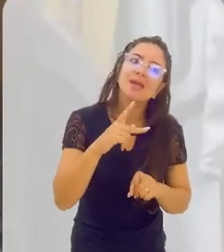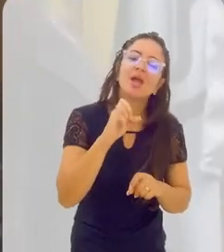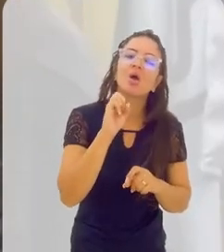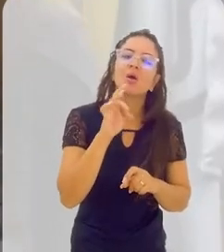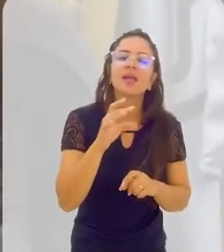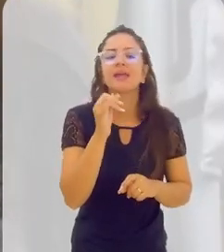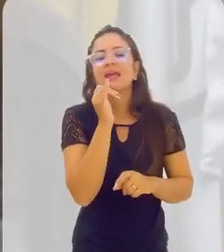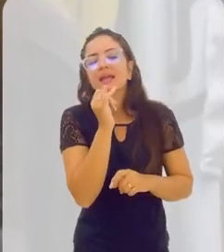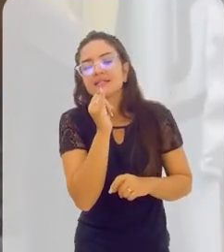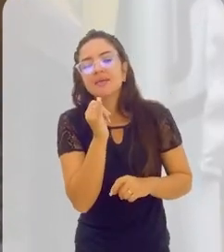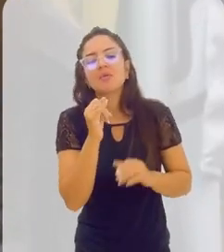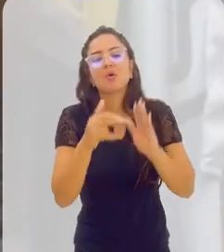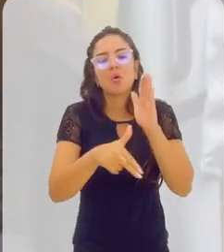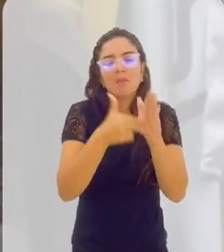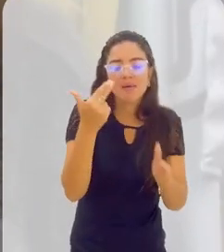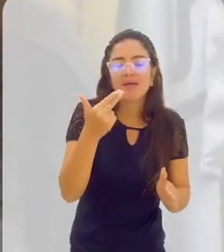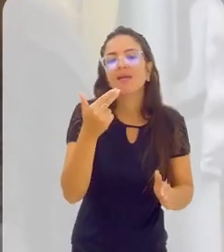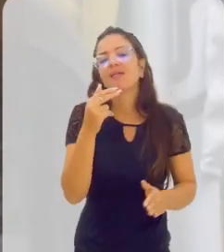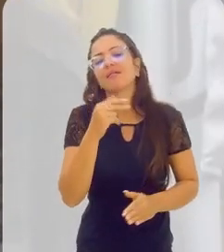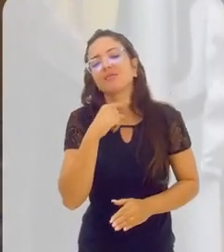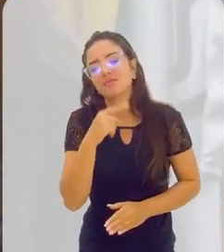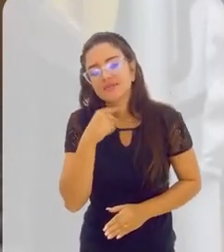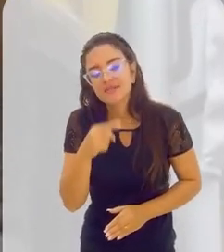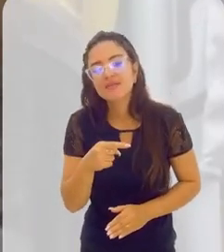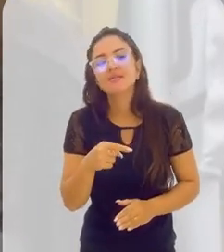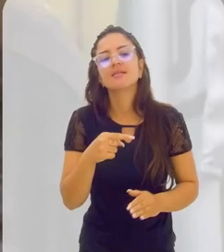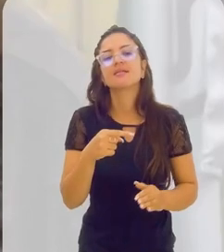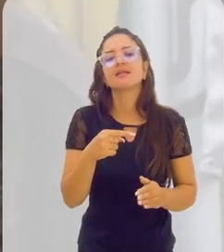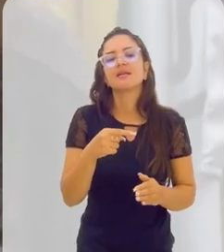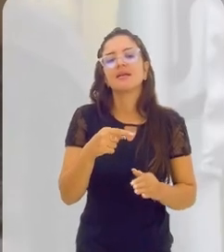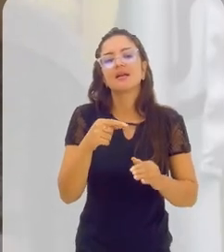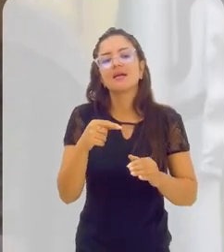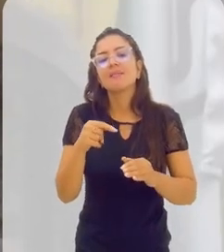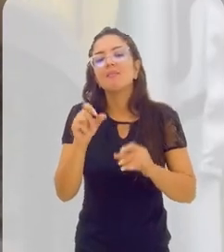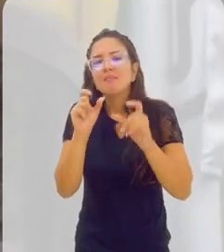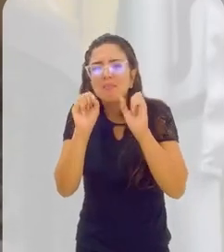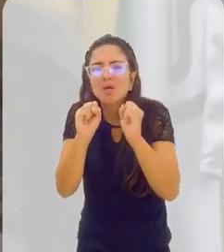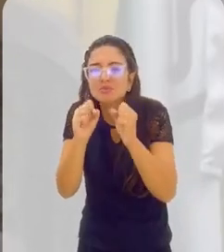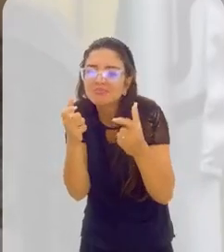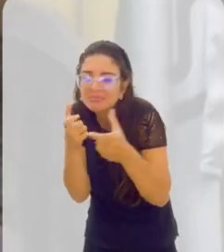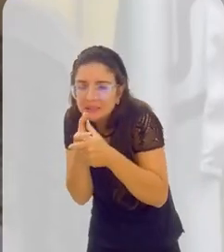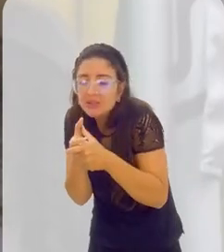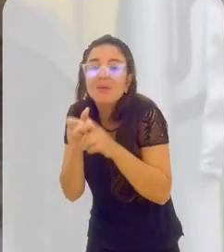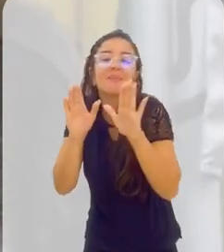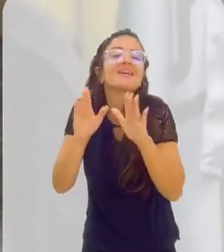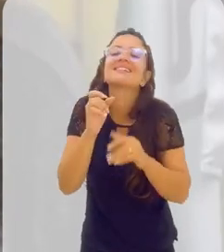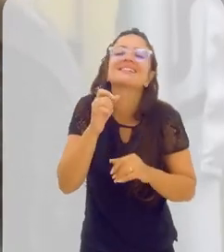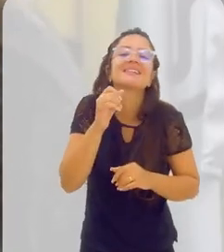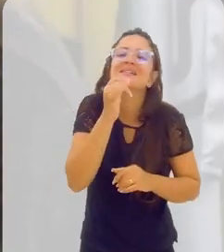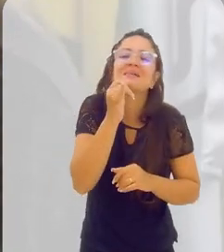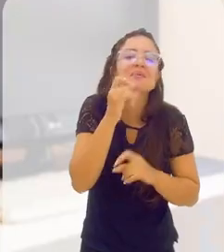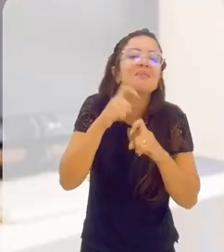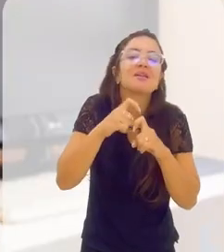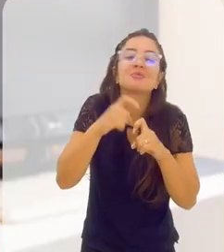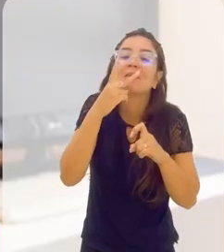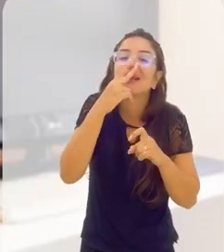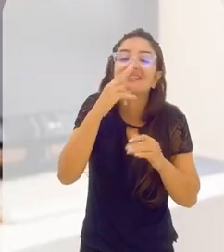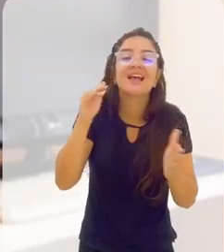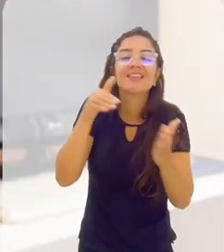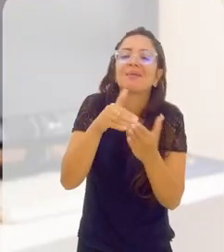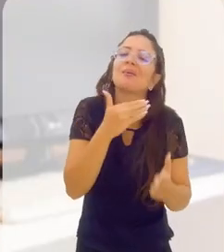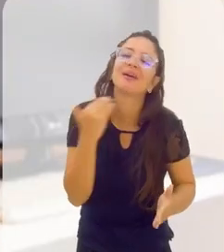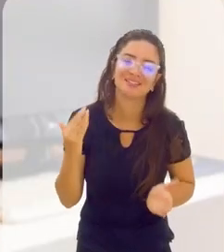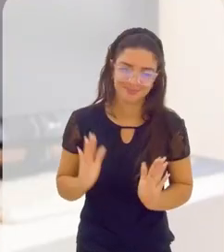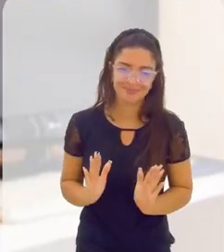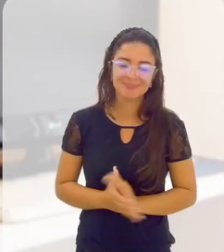não consegue operar tá com 80 anos faz uma coisa menor etc mas as pessoas não largam ser médicos você